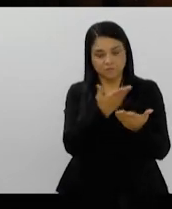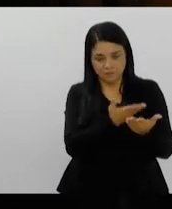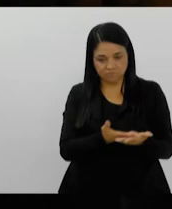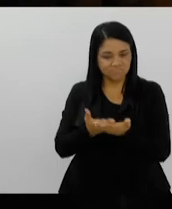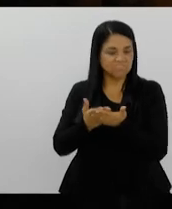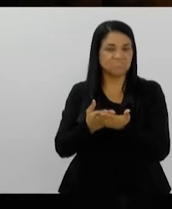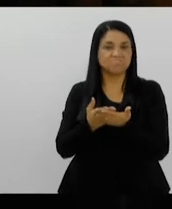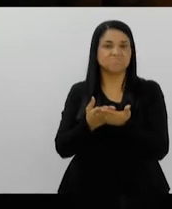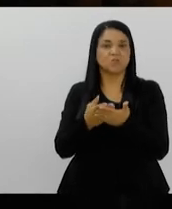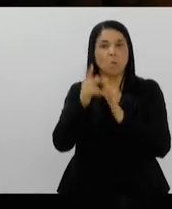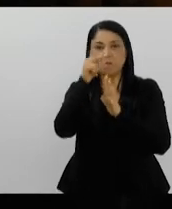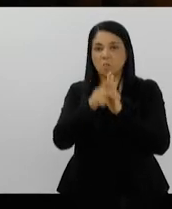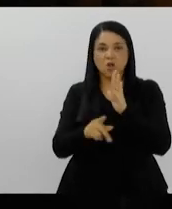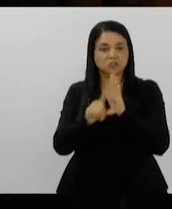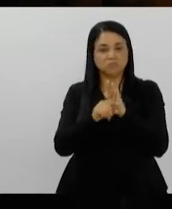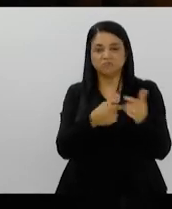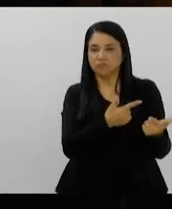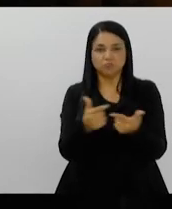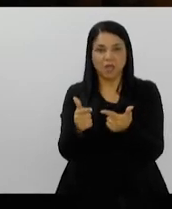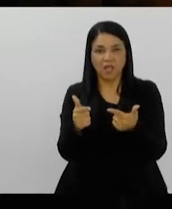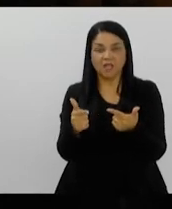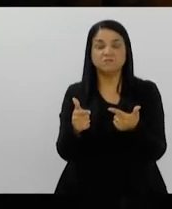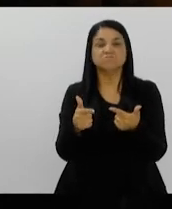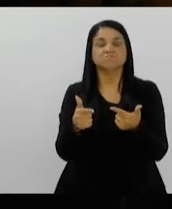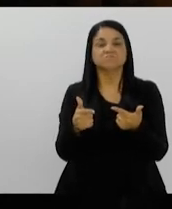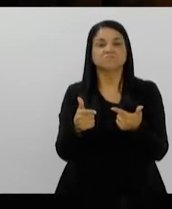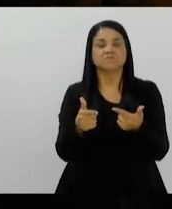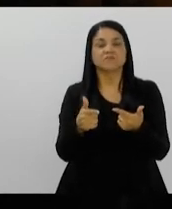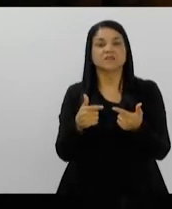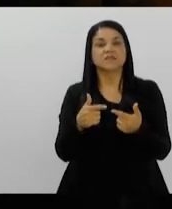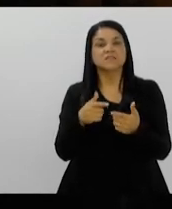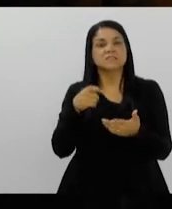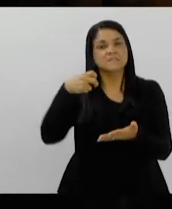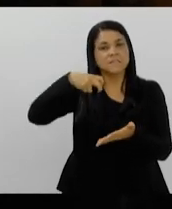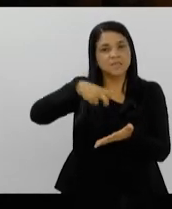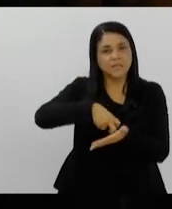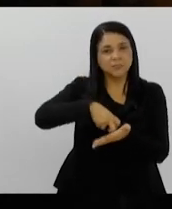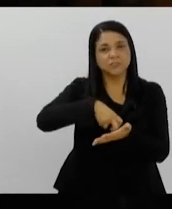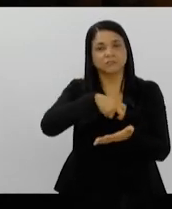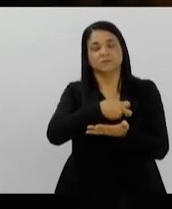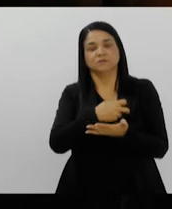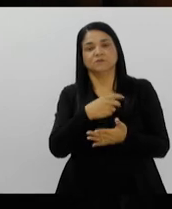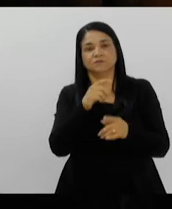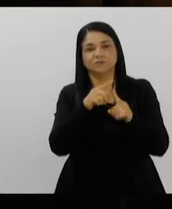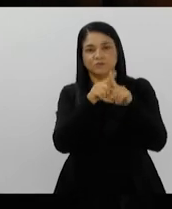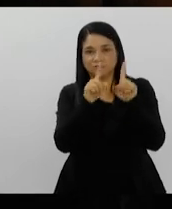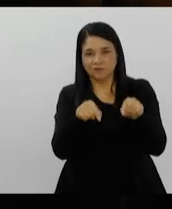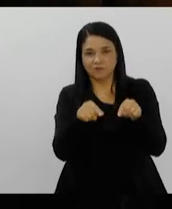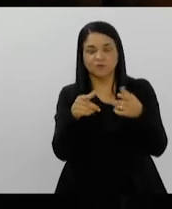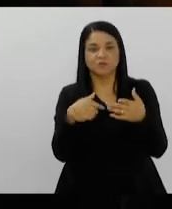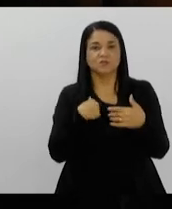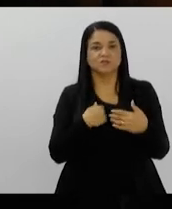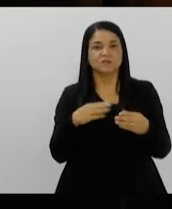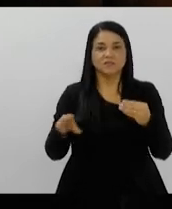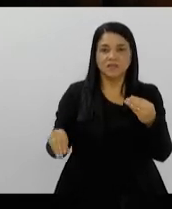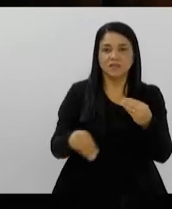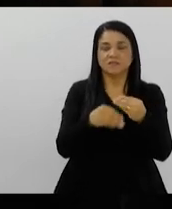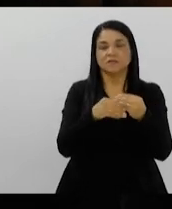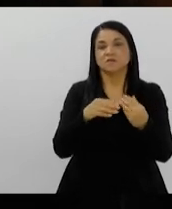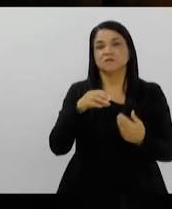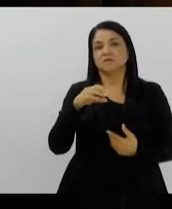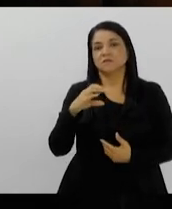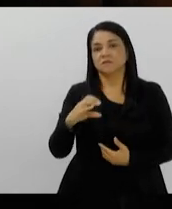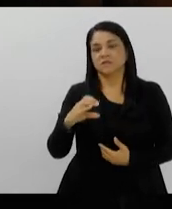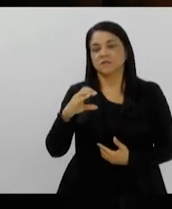projeto como o de devedor quanto mais. E faz tudo isso castigando o servidor, sem integralizar o PCCS da